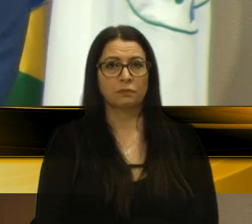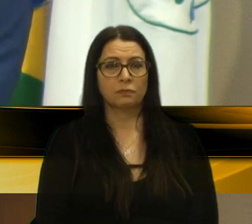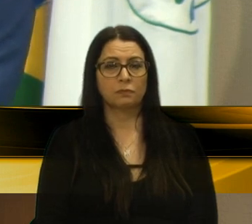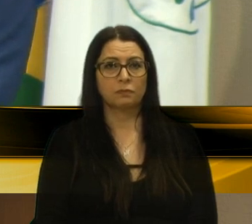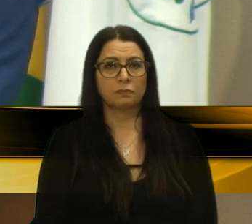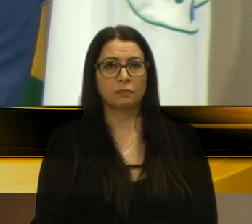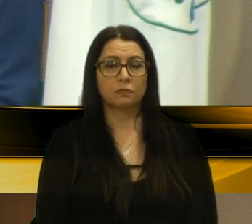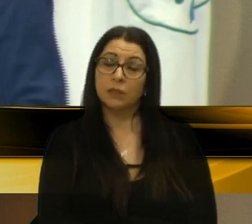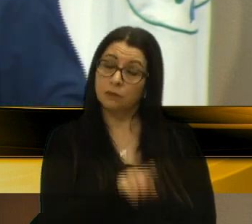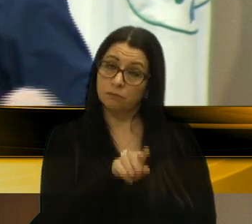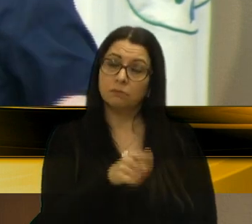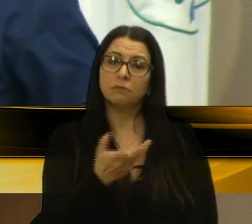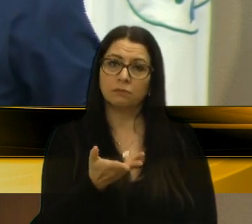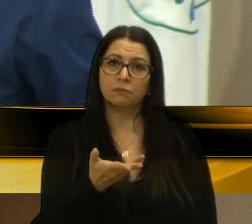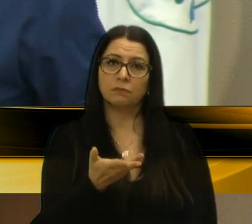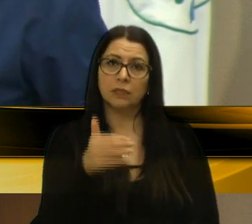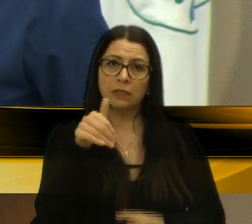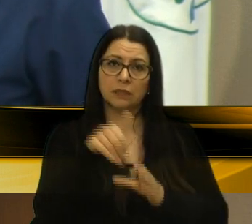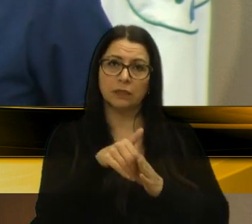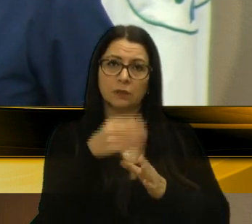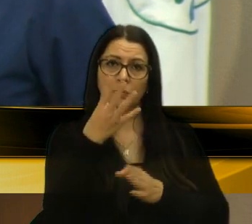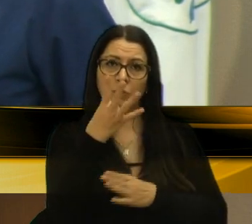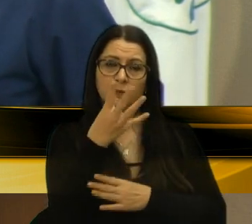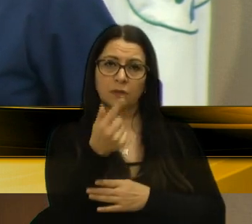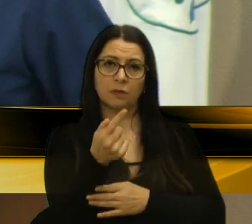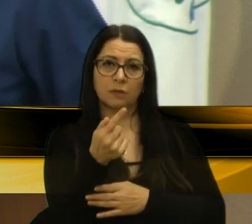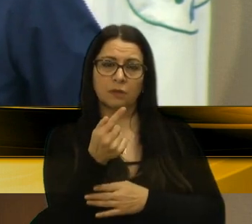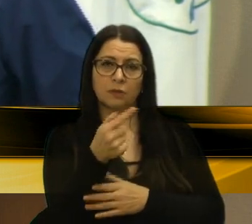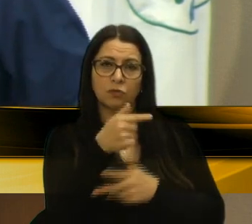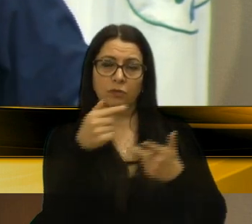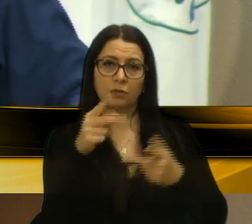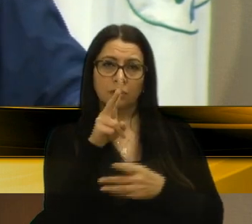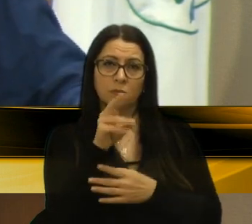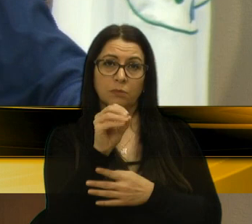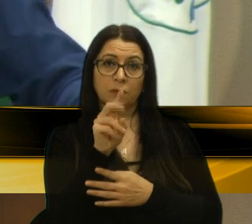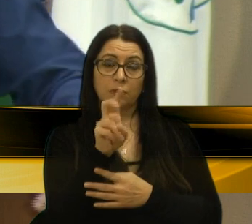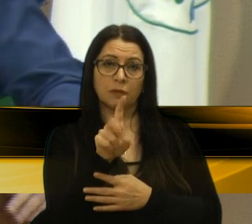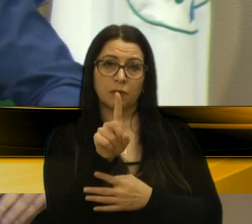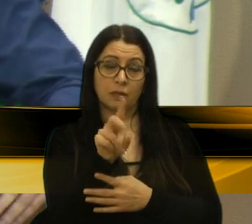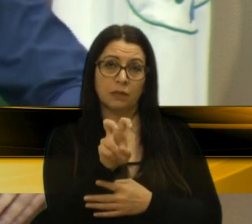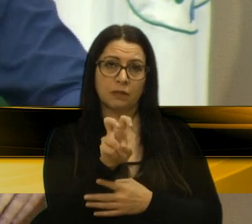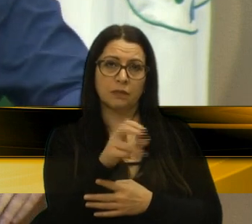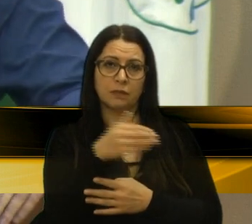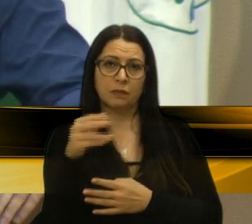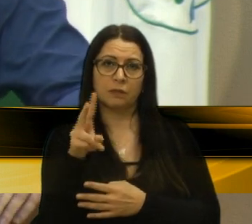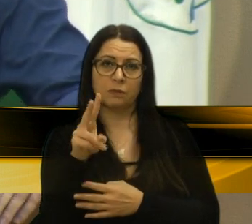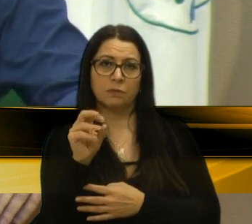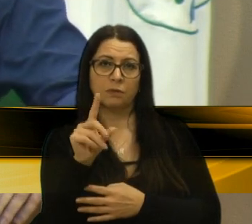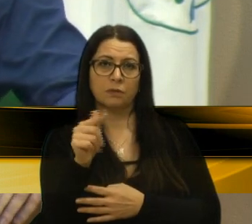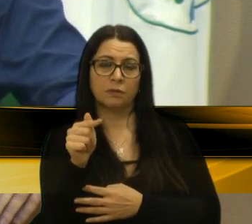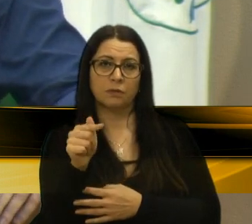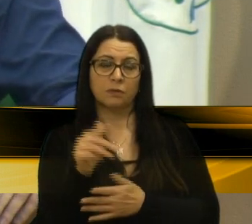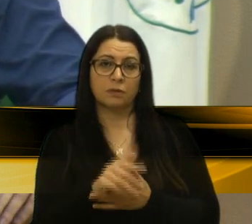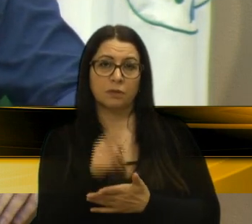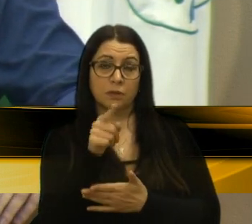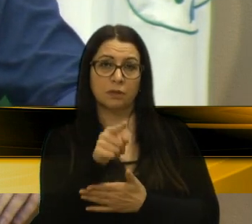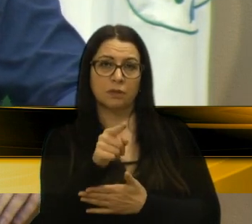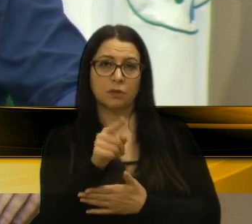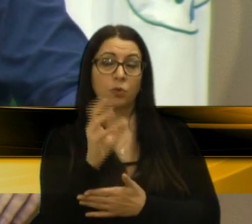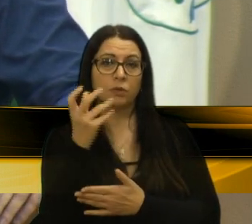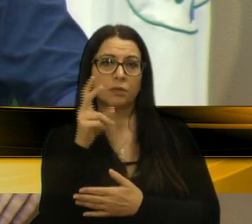Esse é um caso dentro dos 47 casos de 2015 a 2017. Esse caso